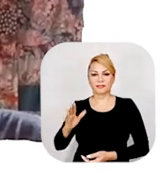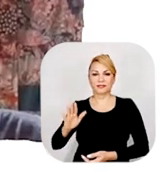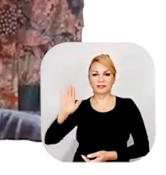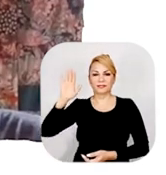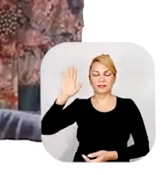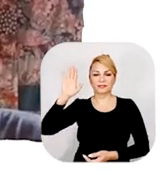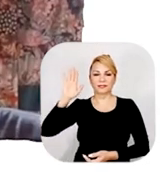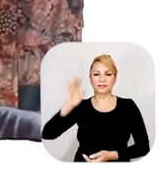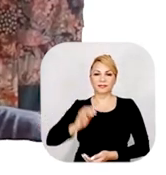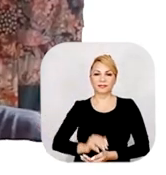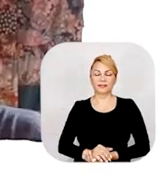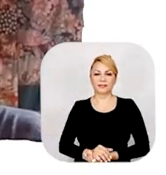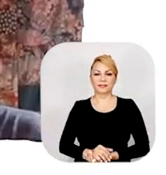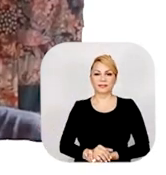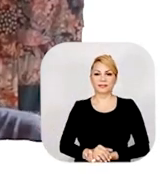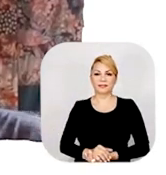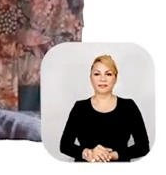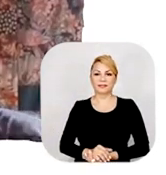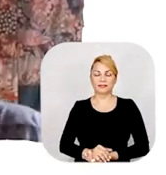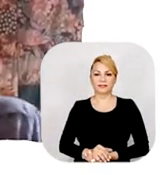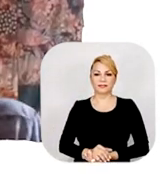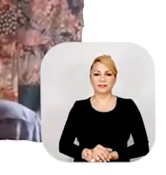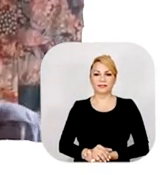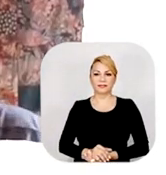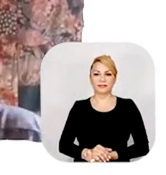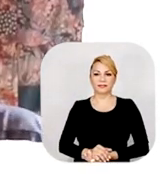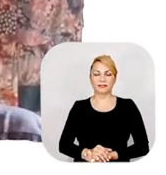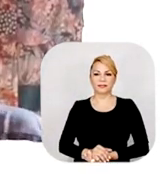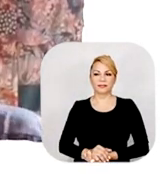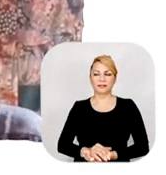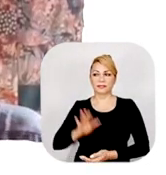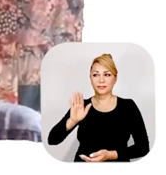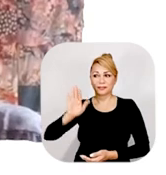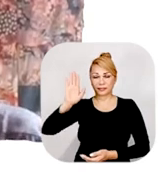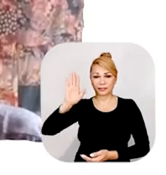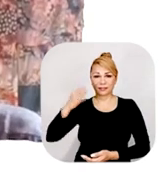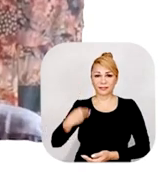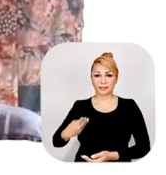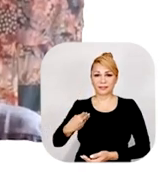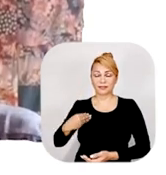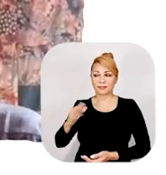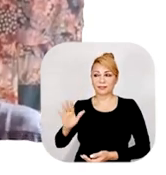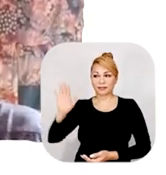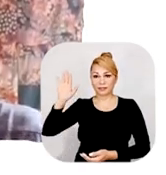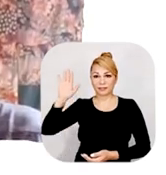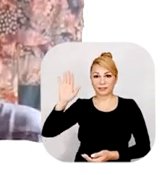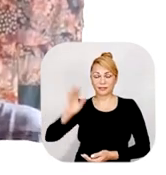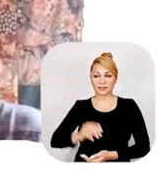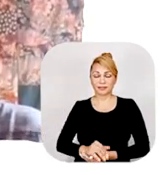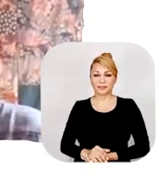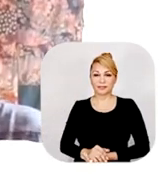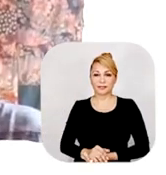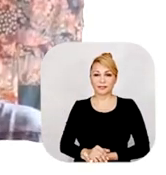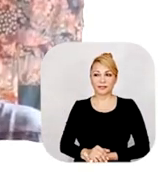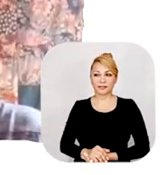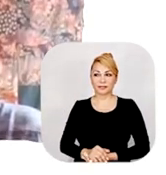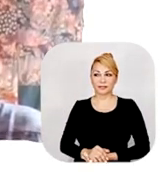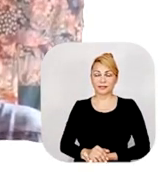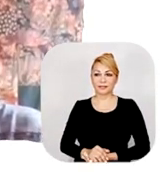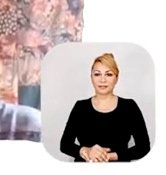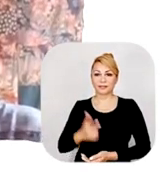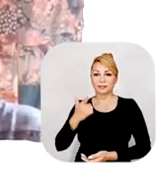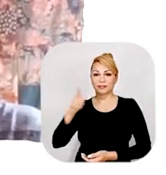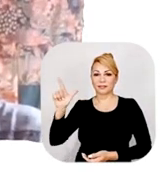Jurumiti. Presente. Minieru Jurumiti. Presente. Urunie